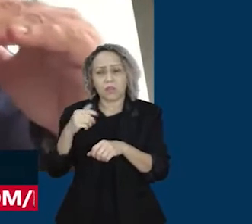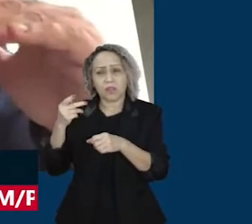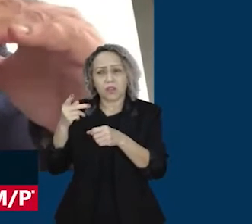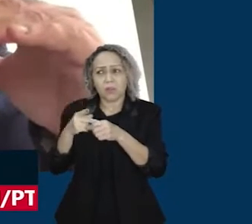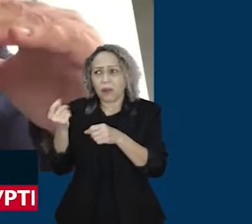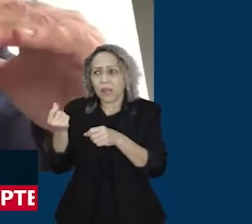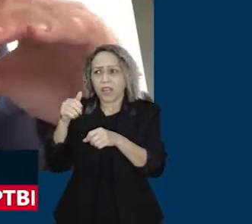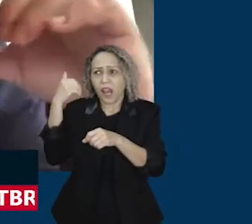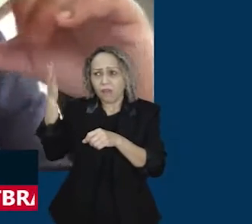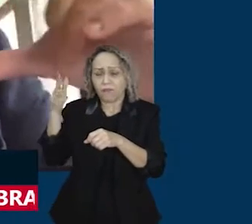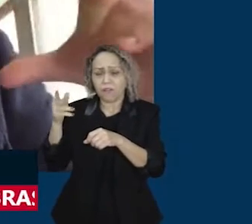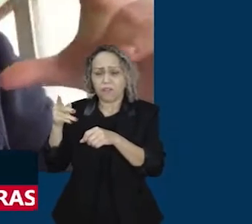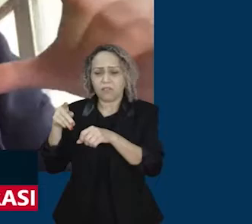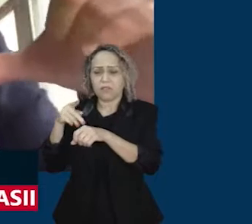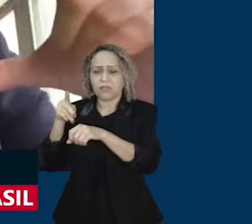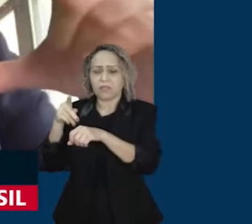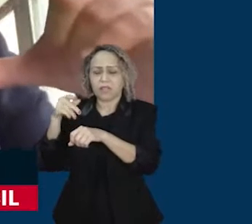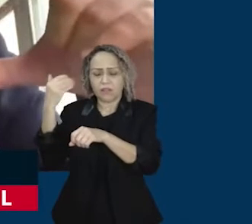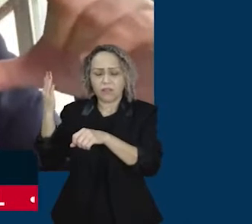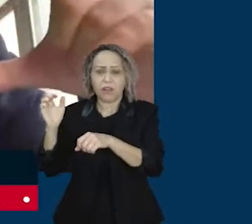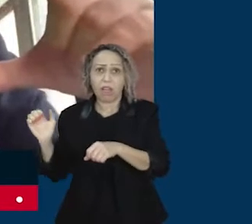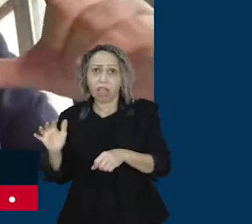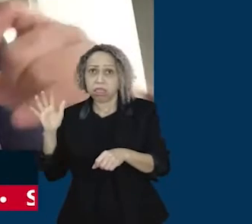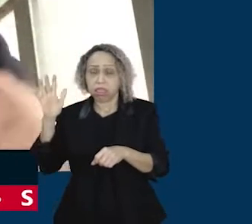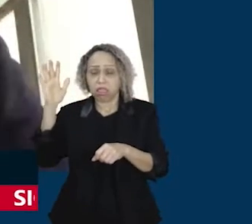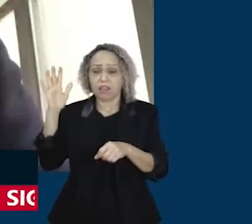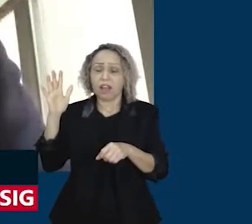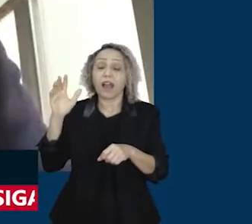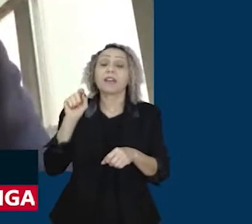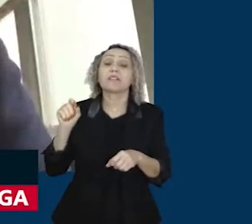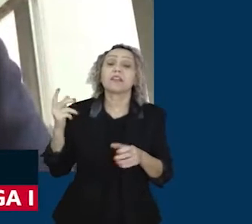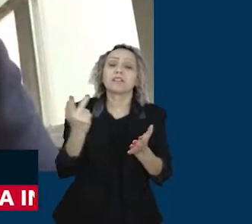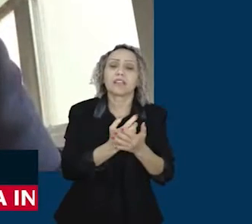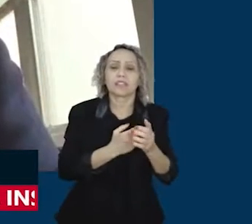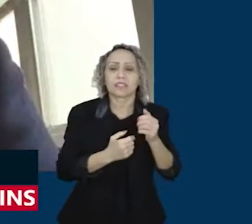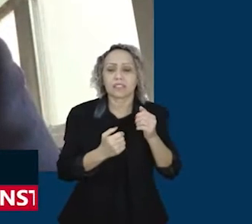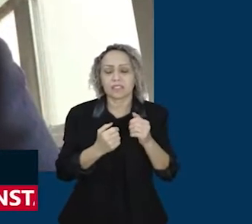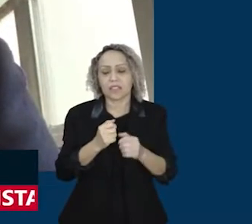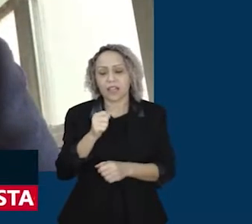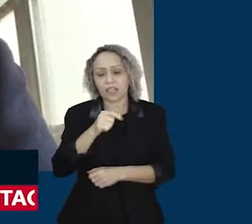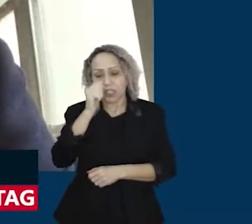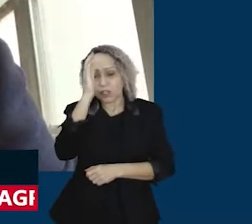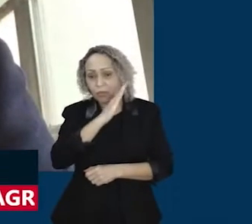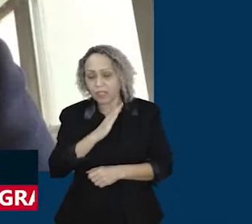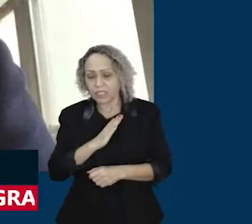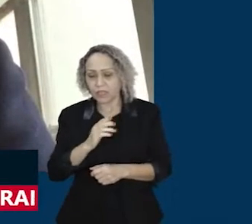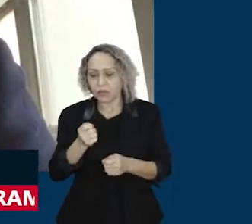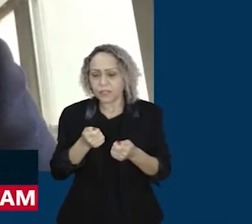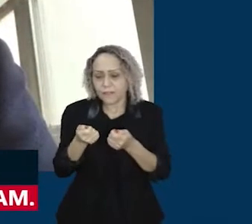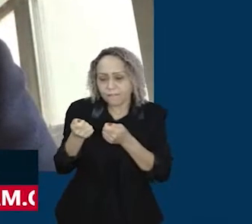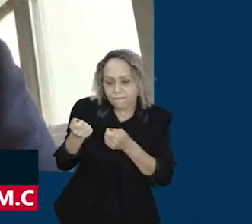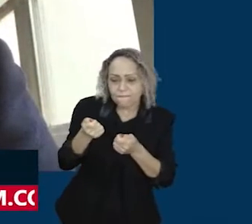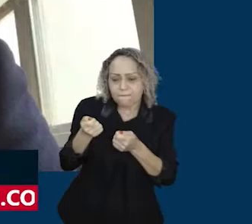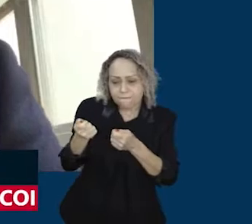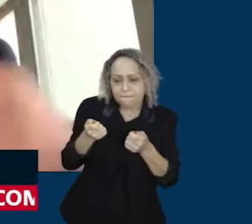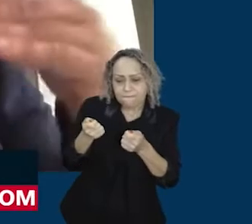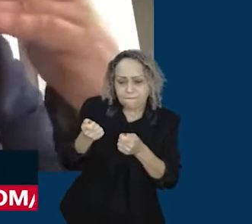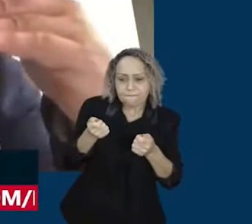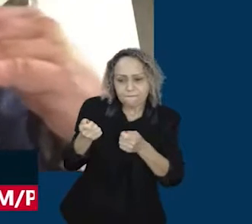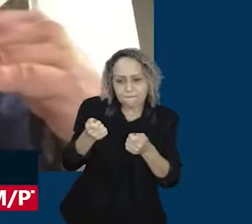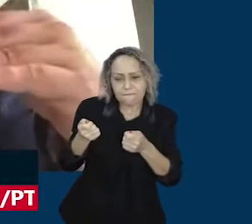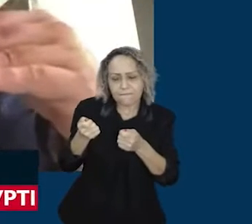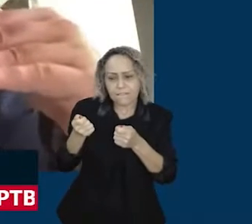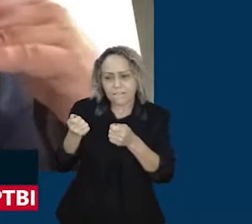cima, de alguma forma, essa conta de estabilização entra para compensar, né, de alguma forma, e reduzir